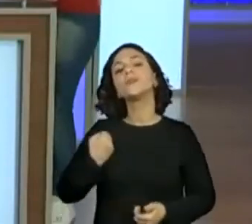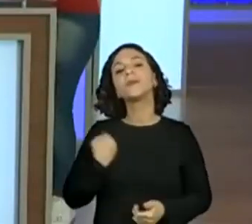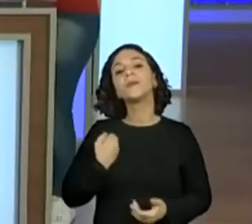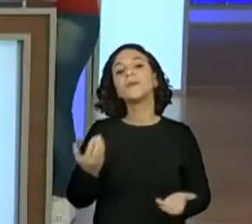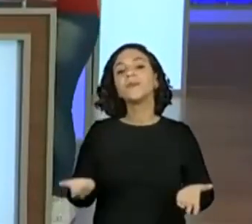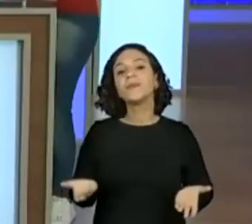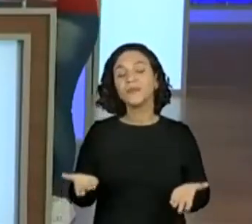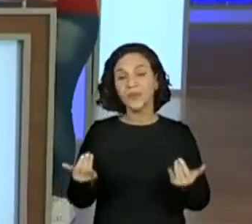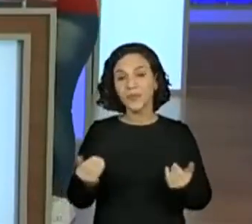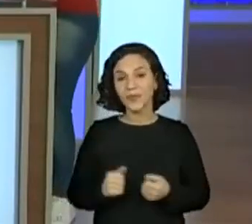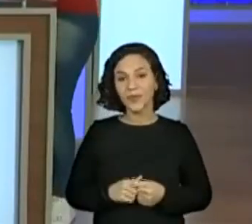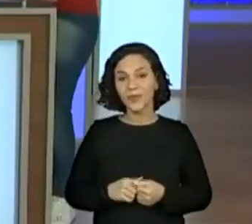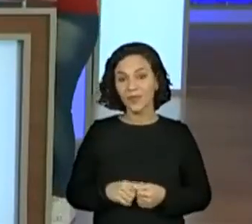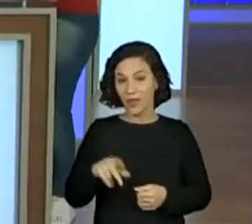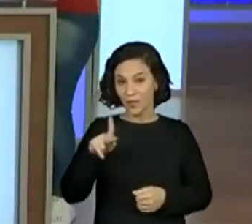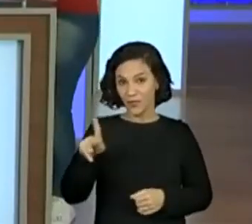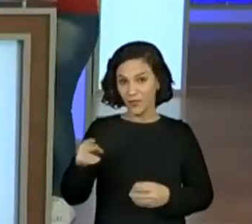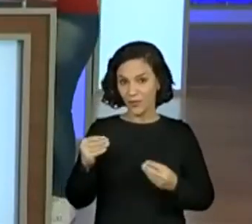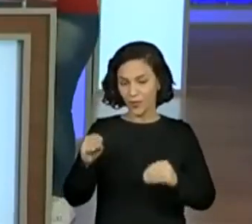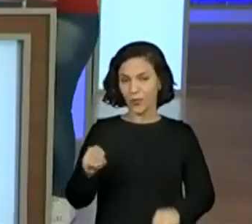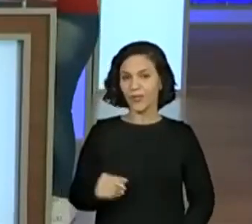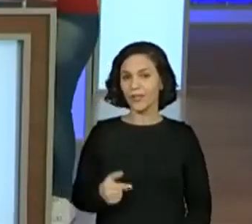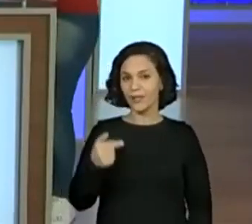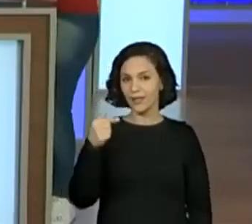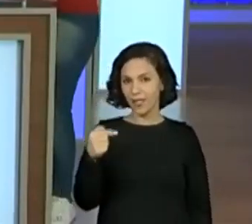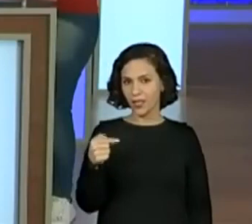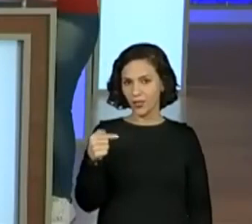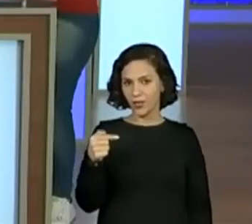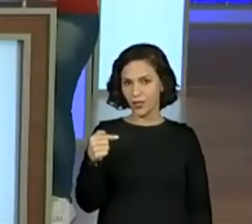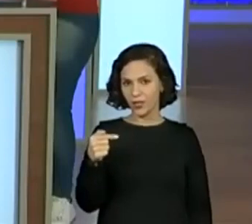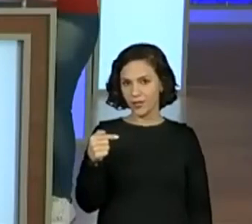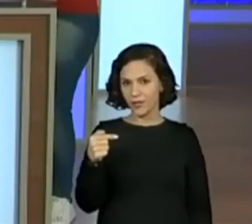a professora já colocou 7 mais...